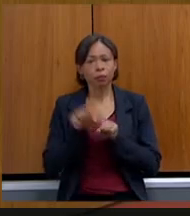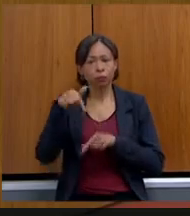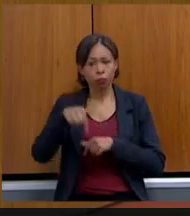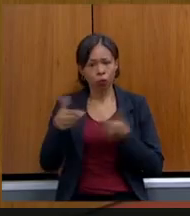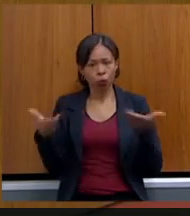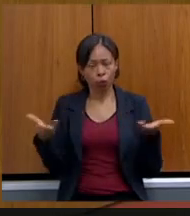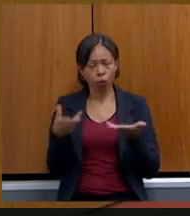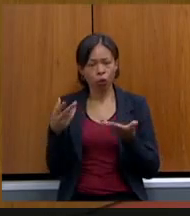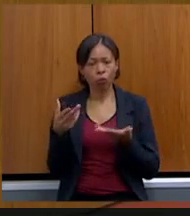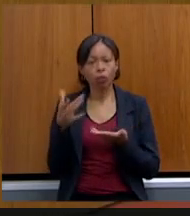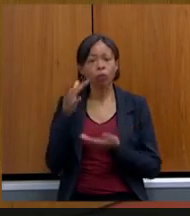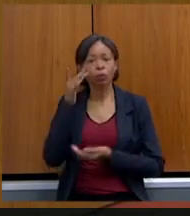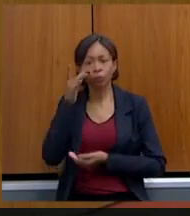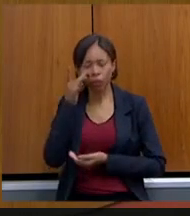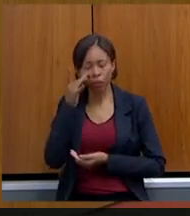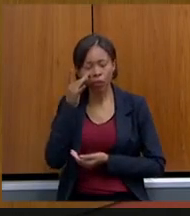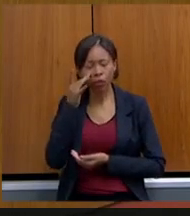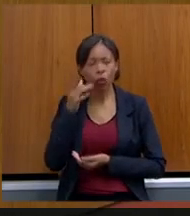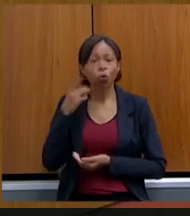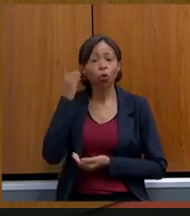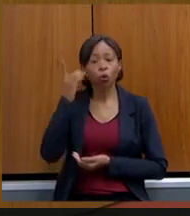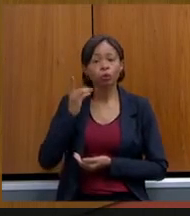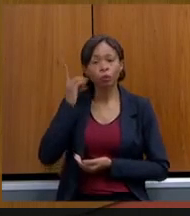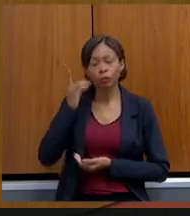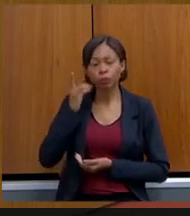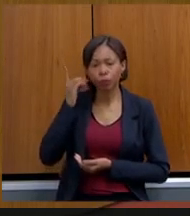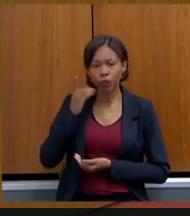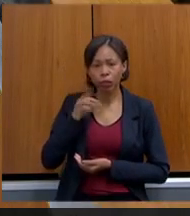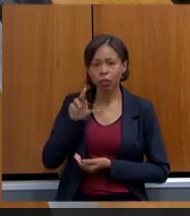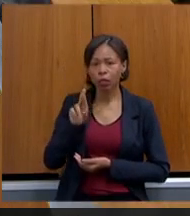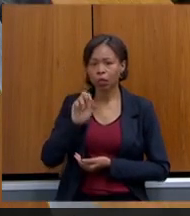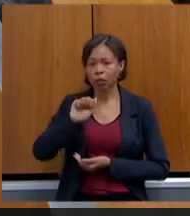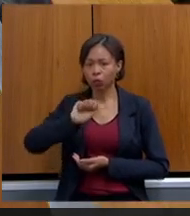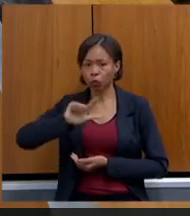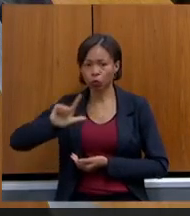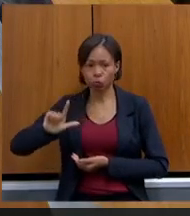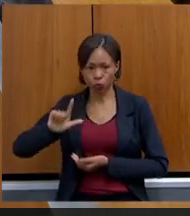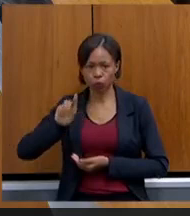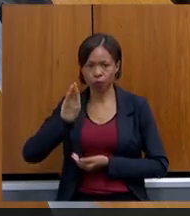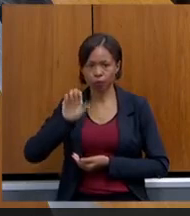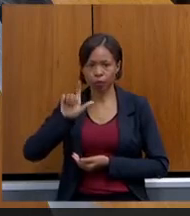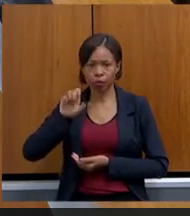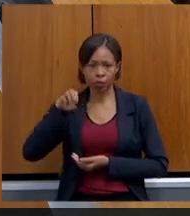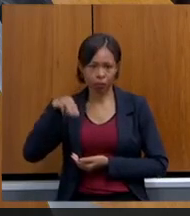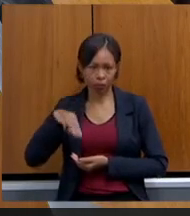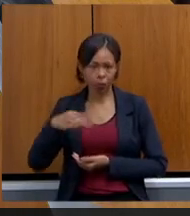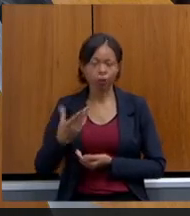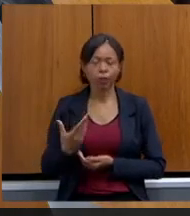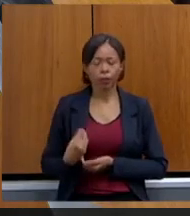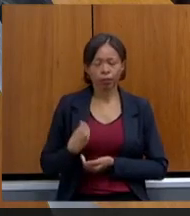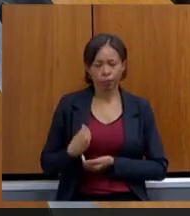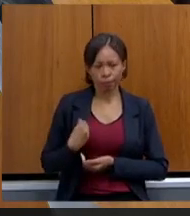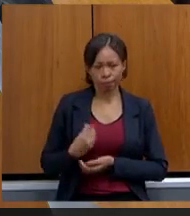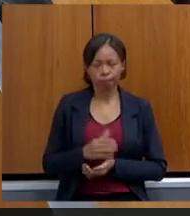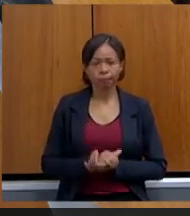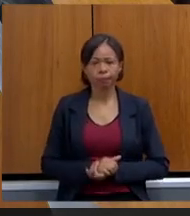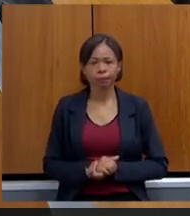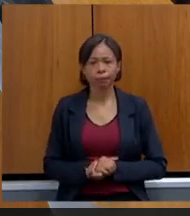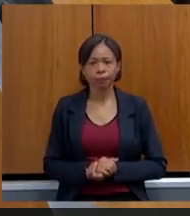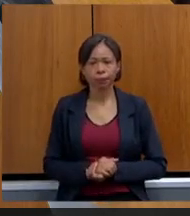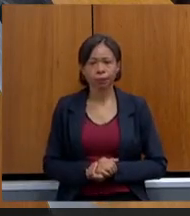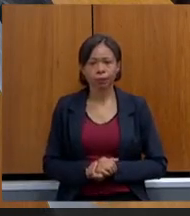conosco registrar a presença do líder do Bloco do o deputado Raul Belém também presente conosco ele tava para suas